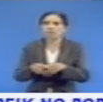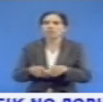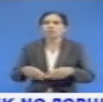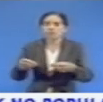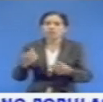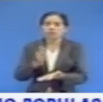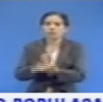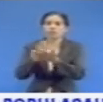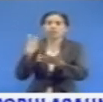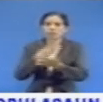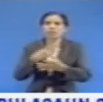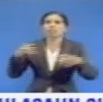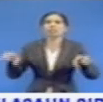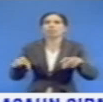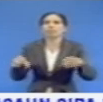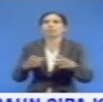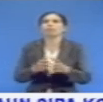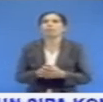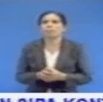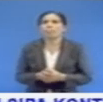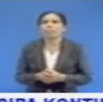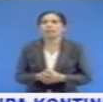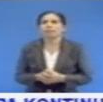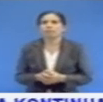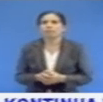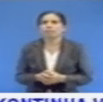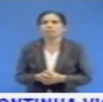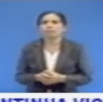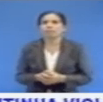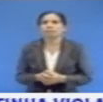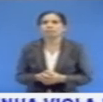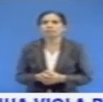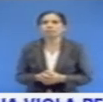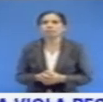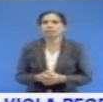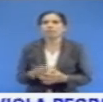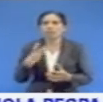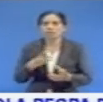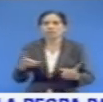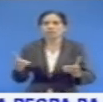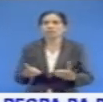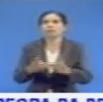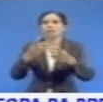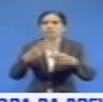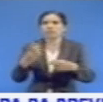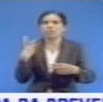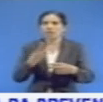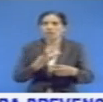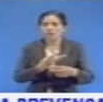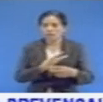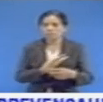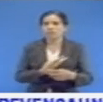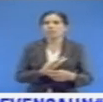serviço, leve a minha serviço e adapto. A solo que era seu paciente, então o equipamento cinema